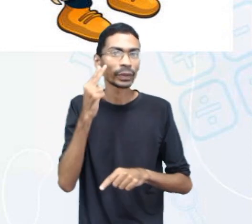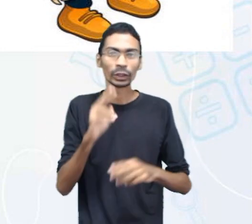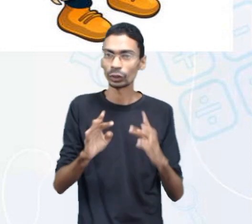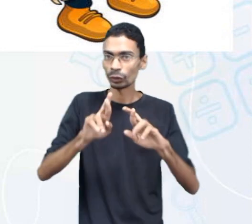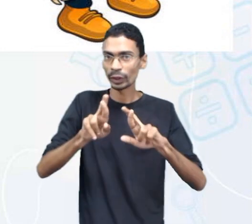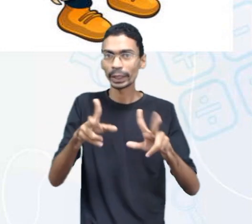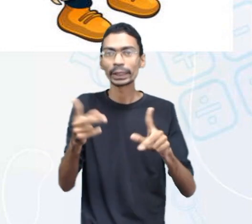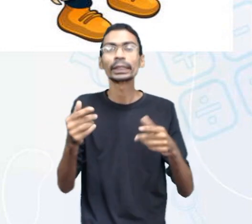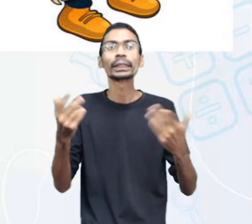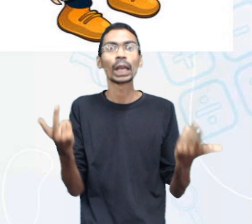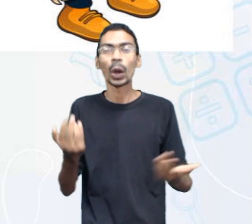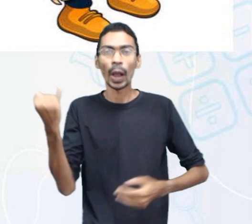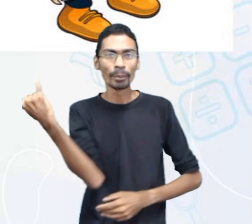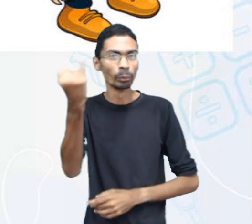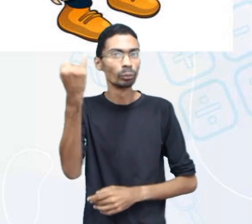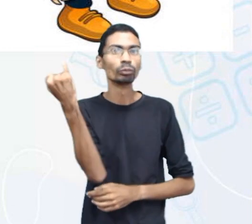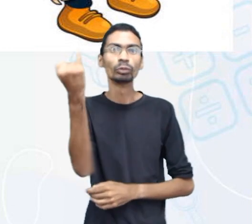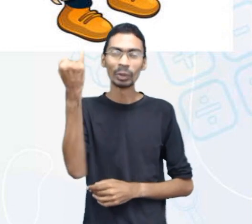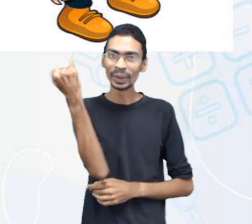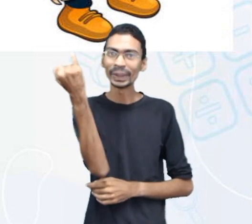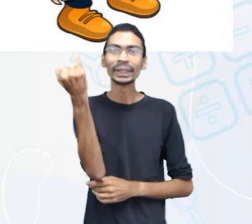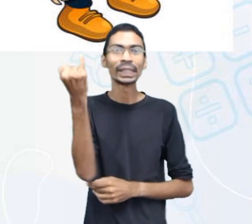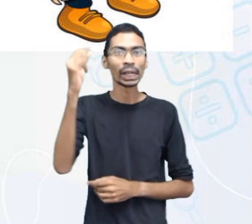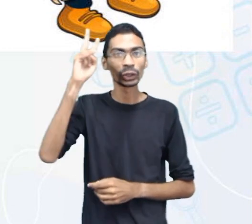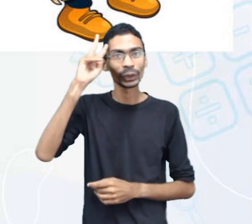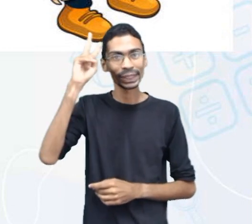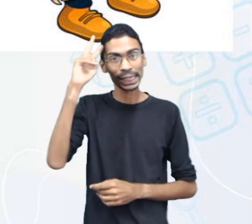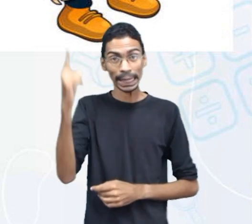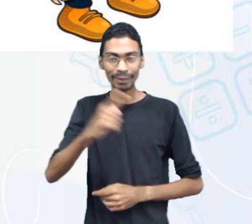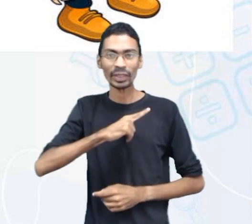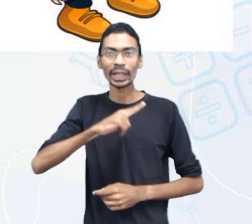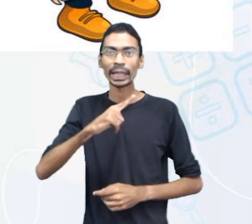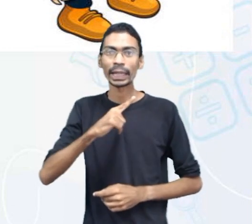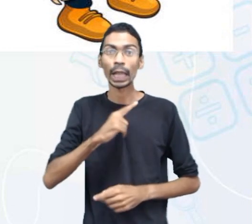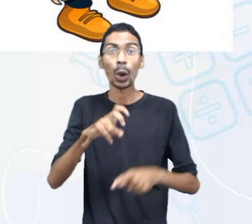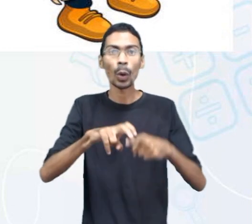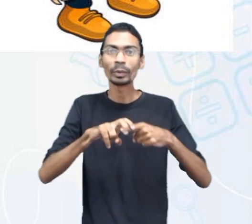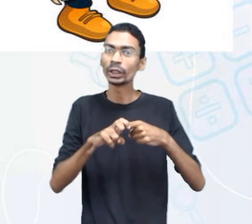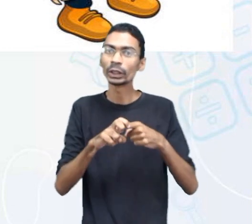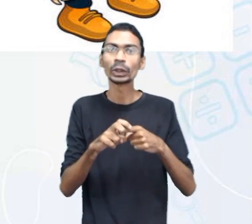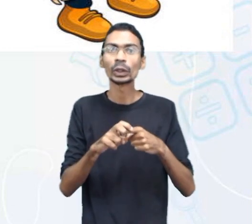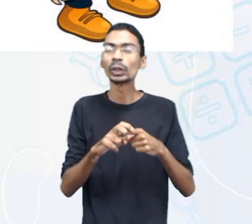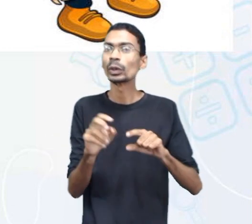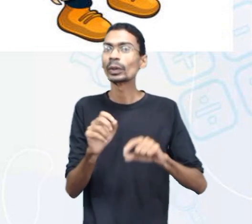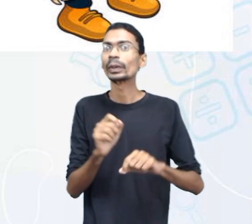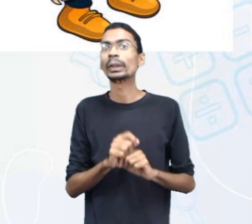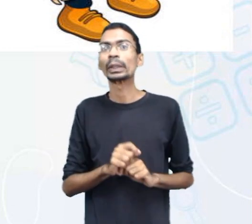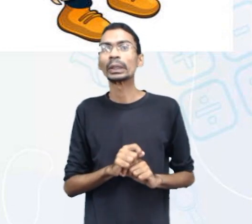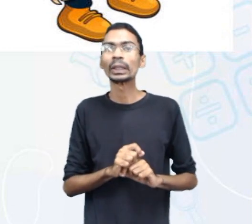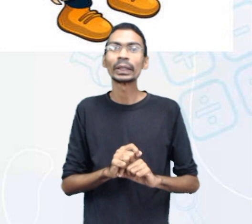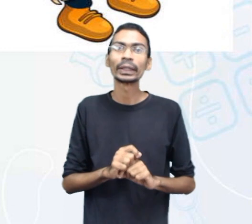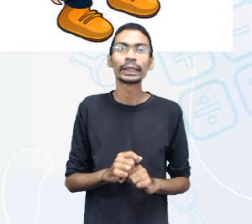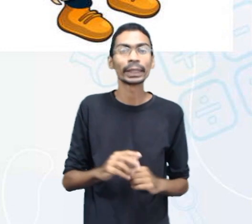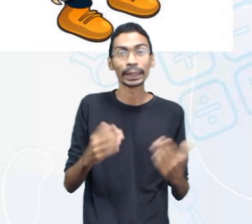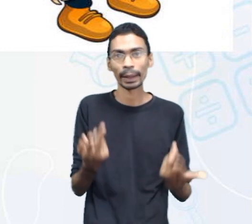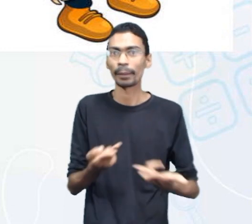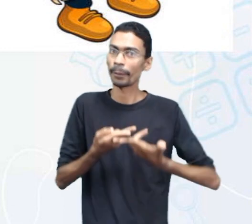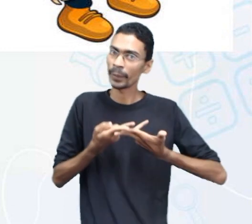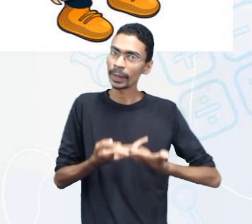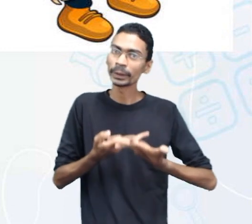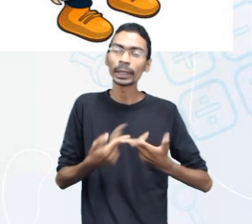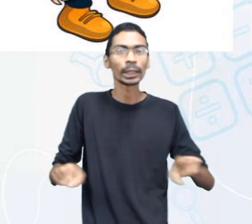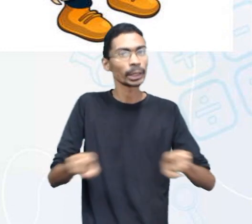Entretanto é muito importante que o historiador ele tenha objetividade e também imparcialidade